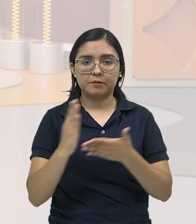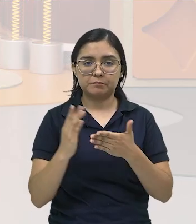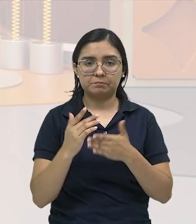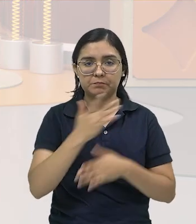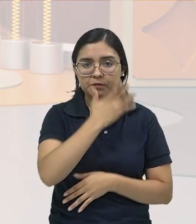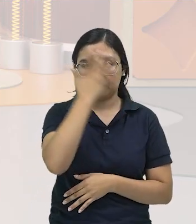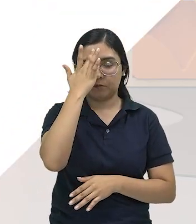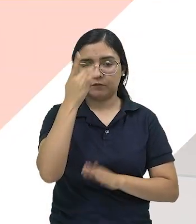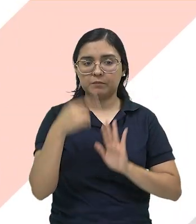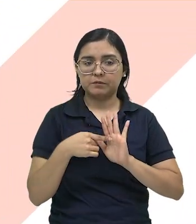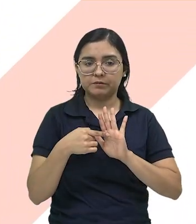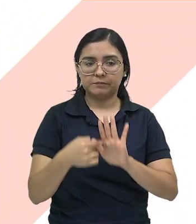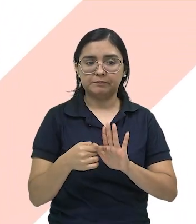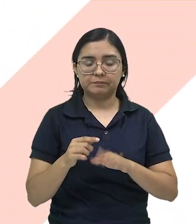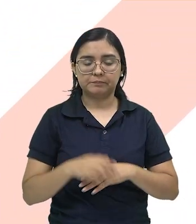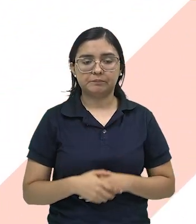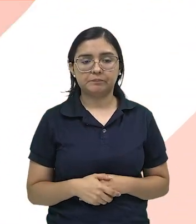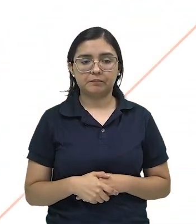vocês.